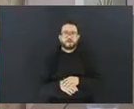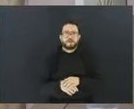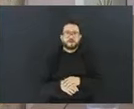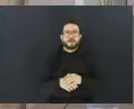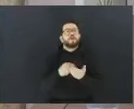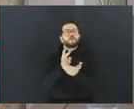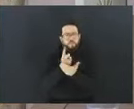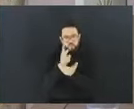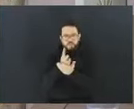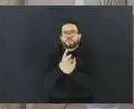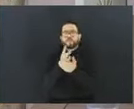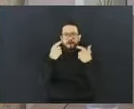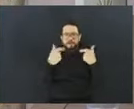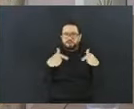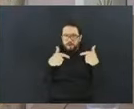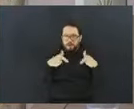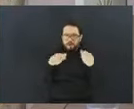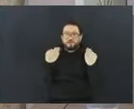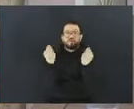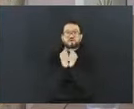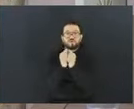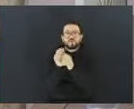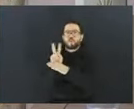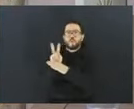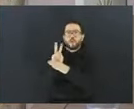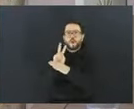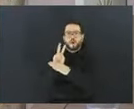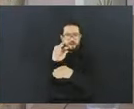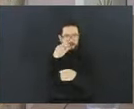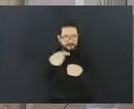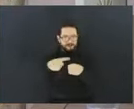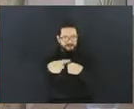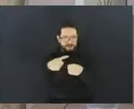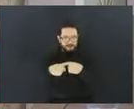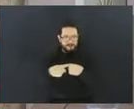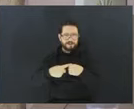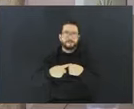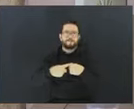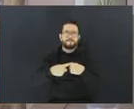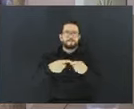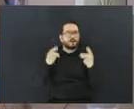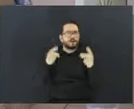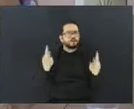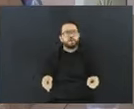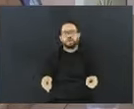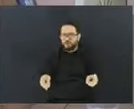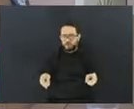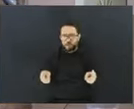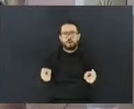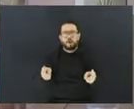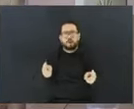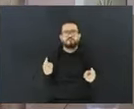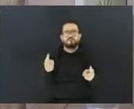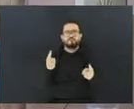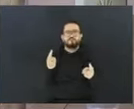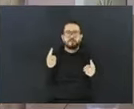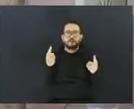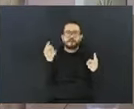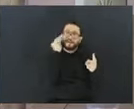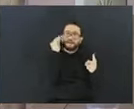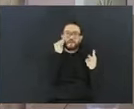Guarda Municipal e seguimos nesse esforço de pacificar esses eventos esportivos.